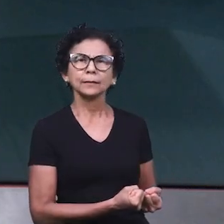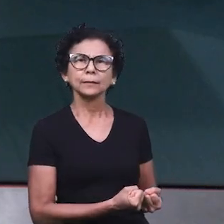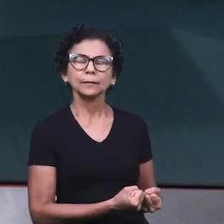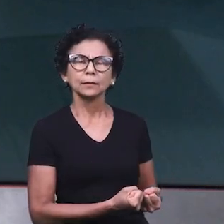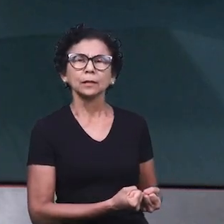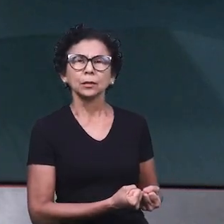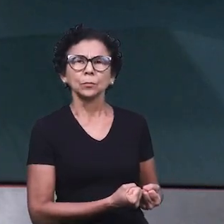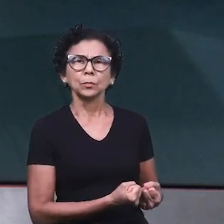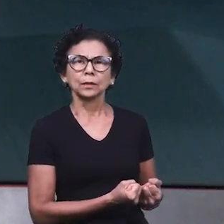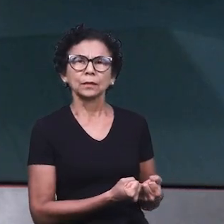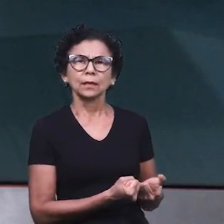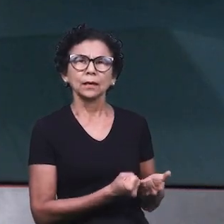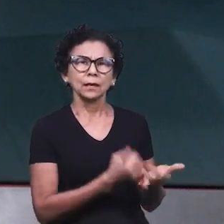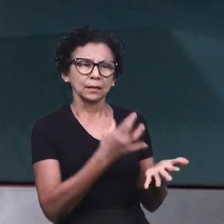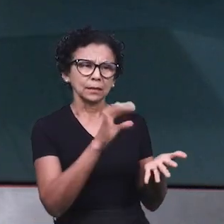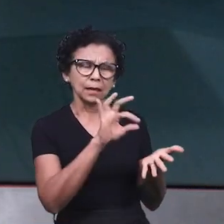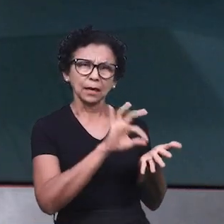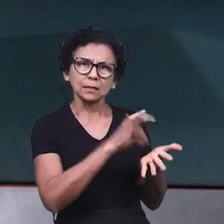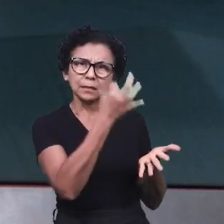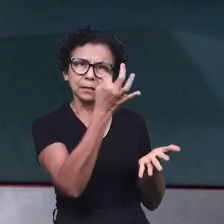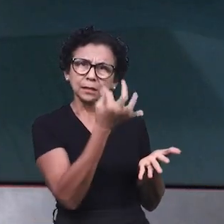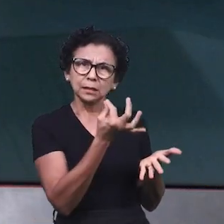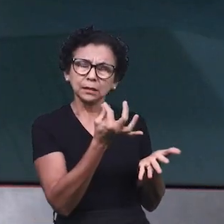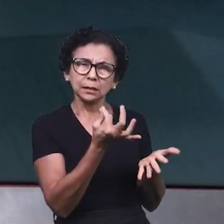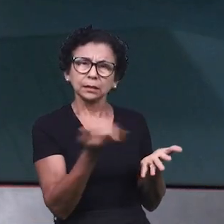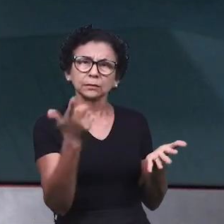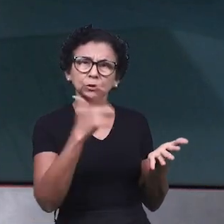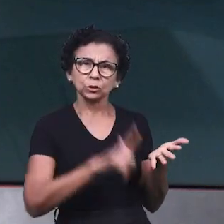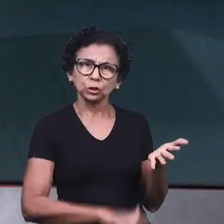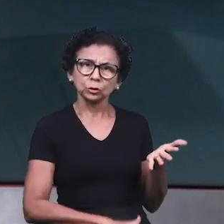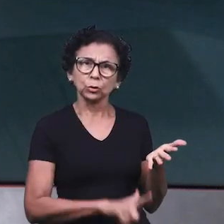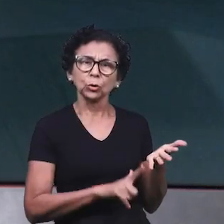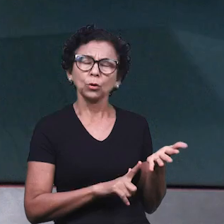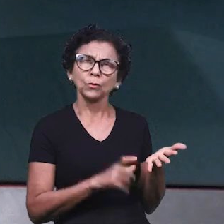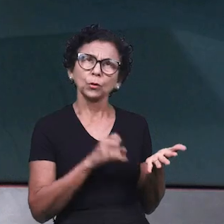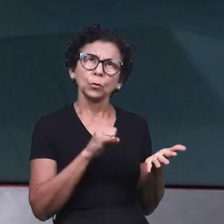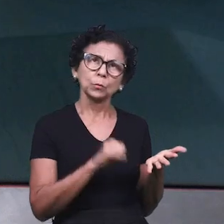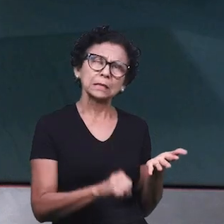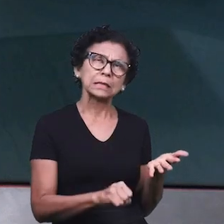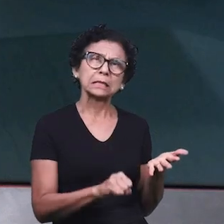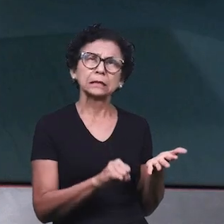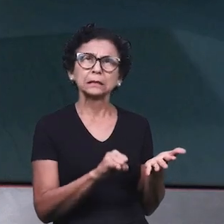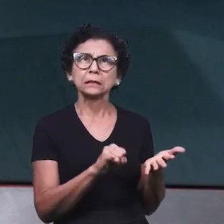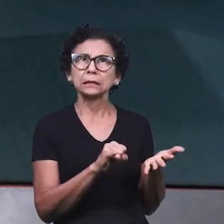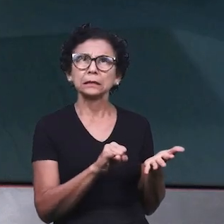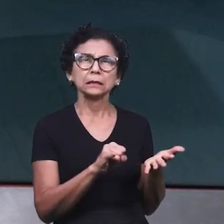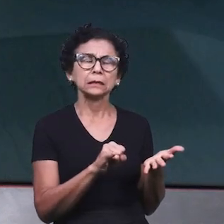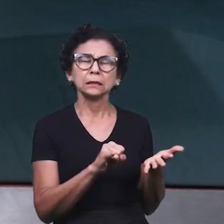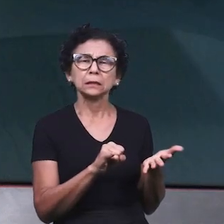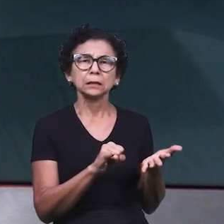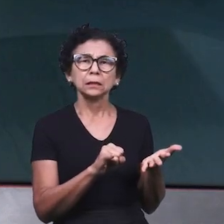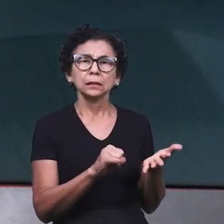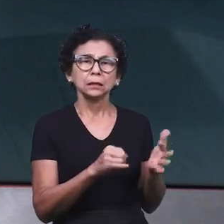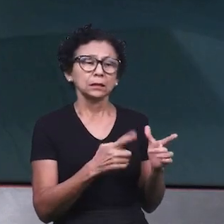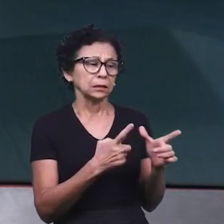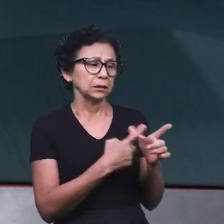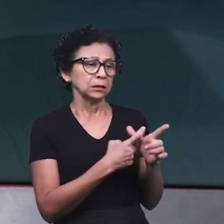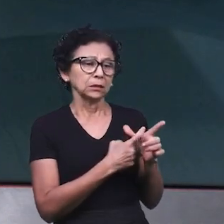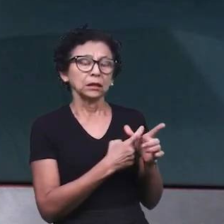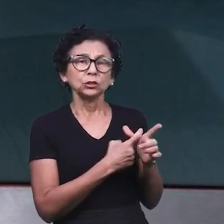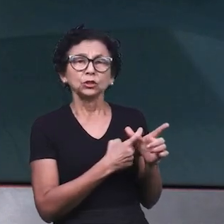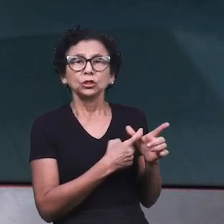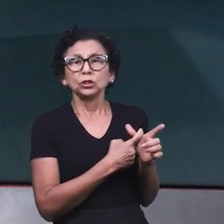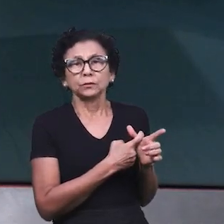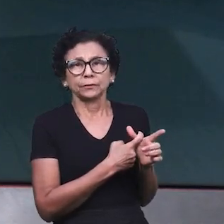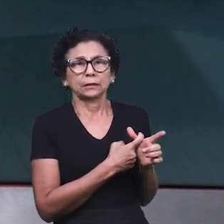do momento que ele assina essa renegociação, é como se ele não ficasse com dívida, ou melhor, ele tem